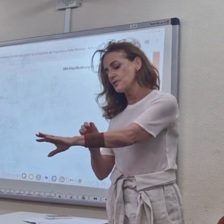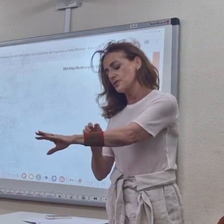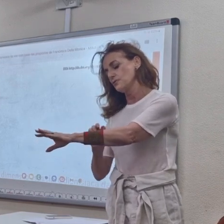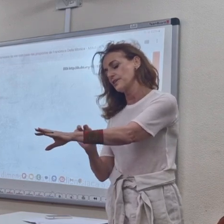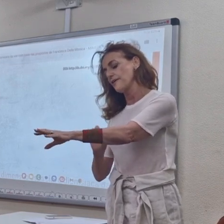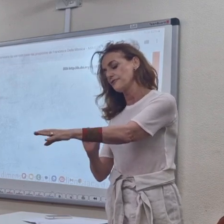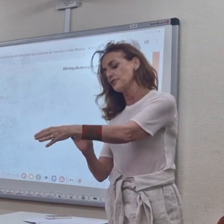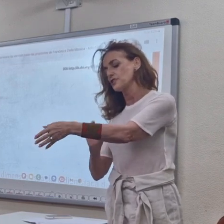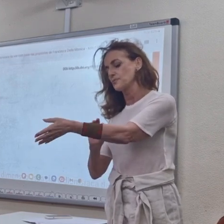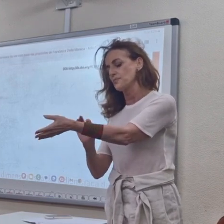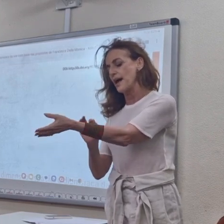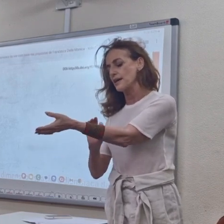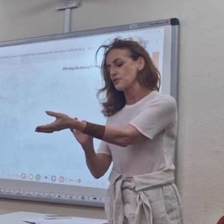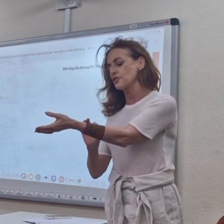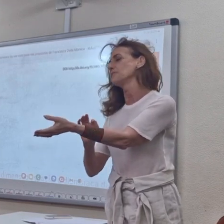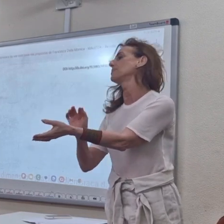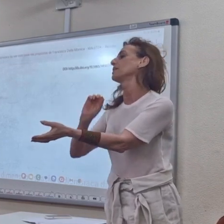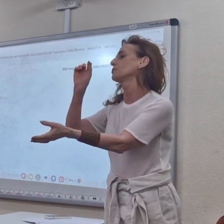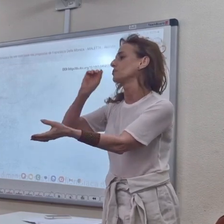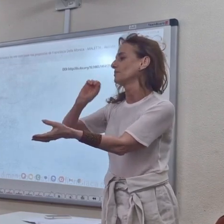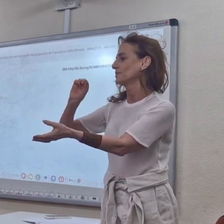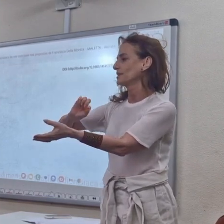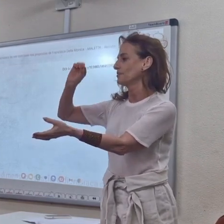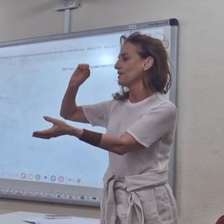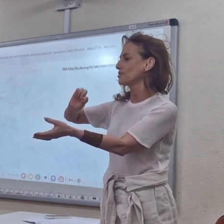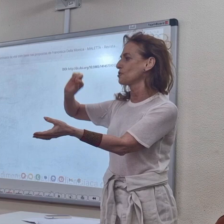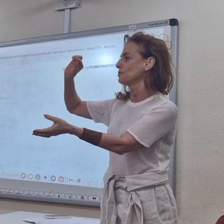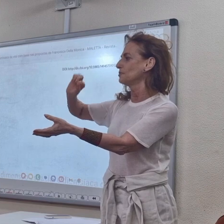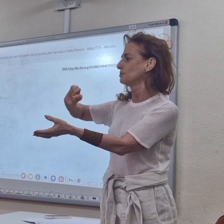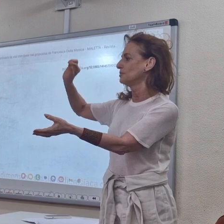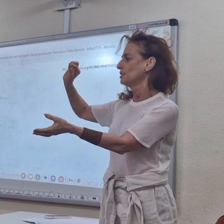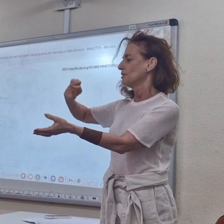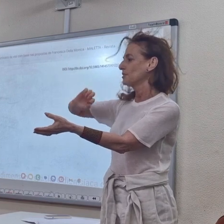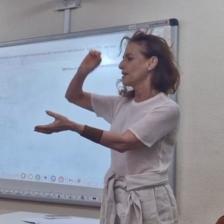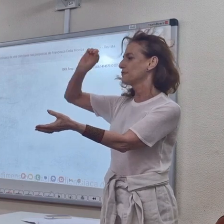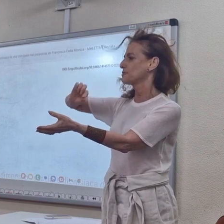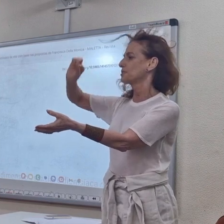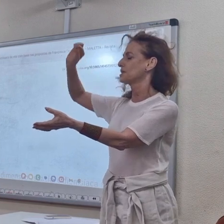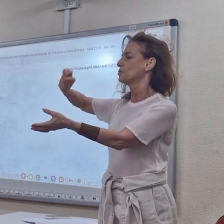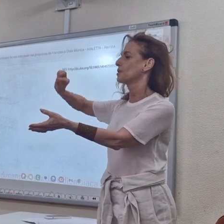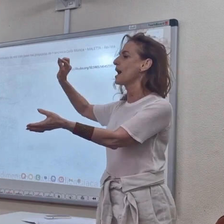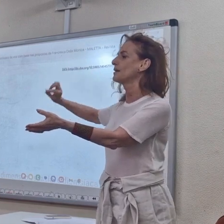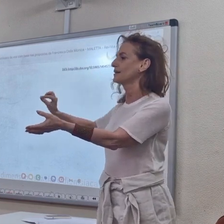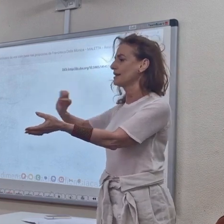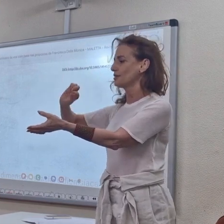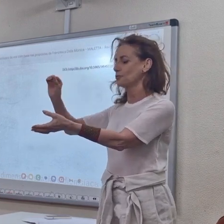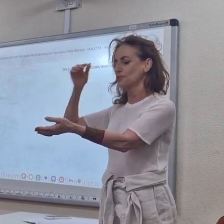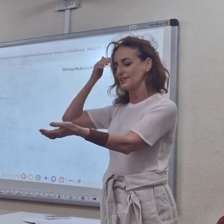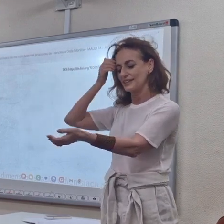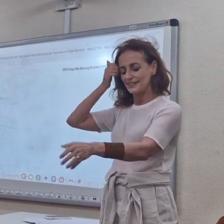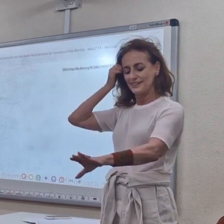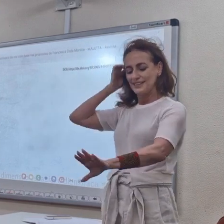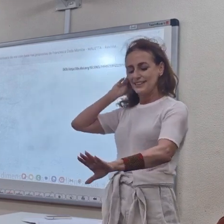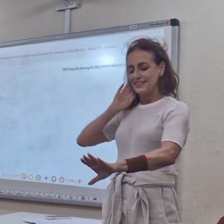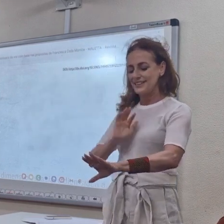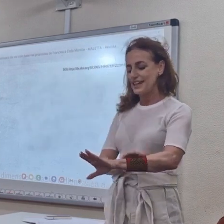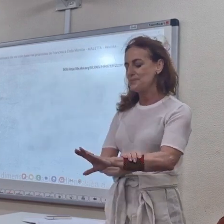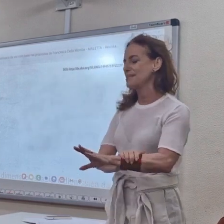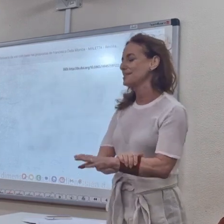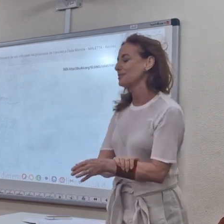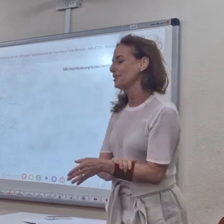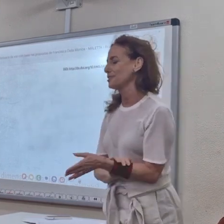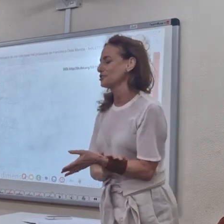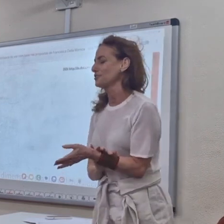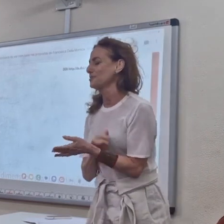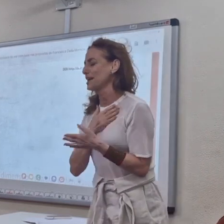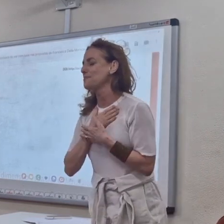vermelhos e um grafismo bege e preto, que faz com sempre fez um triangular nela toda, né? E ela